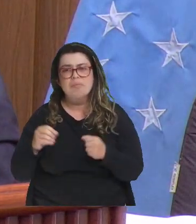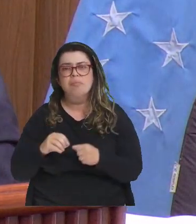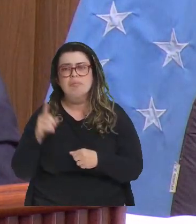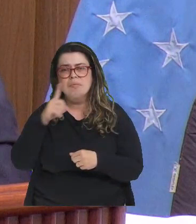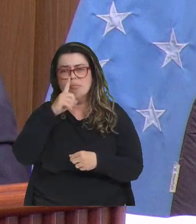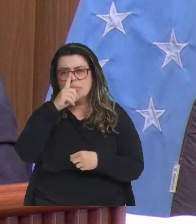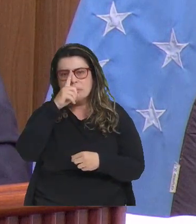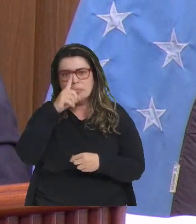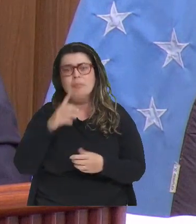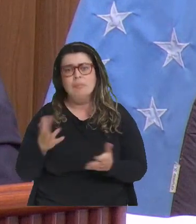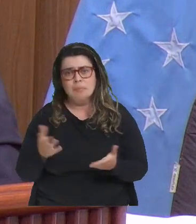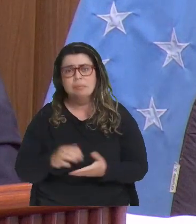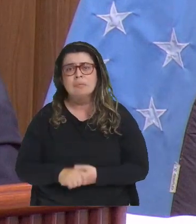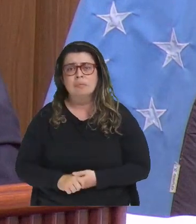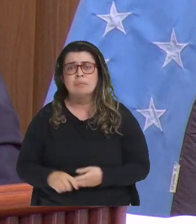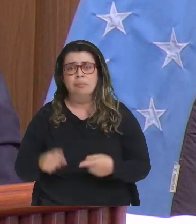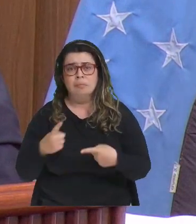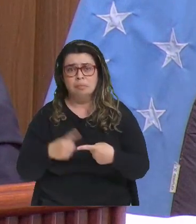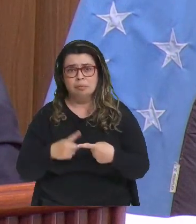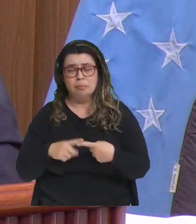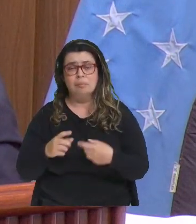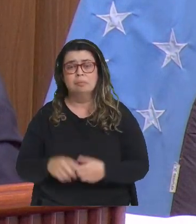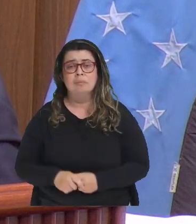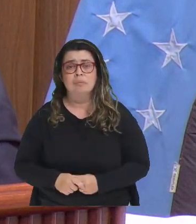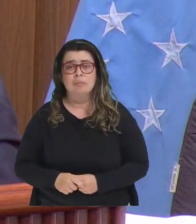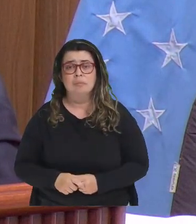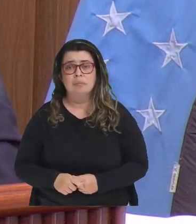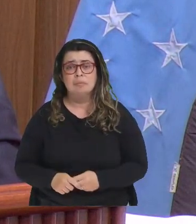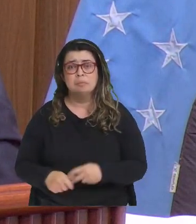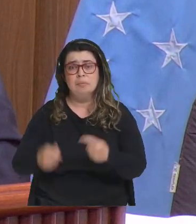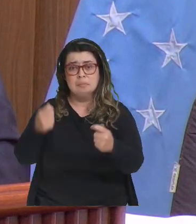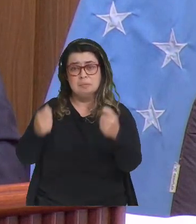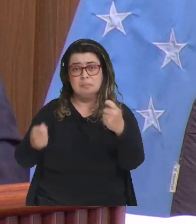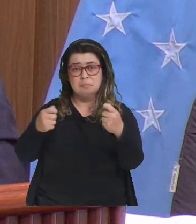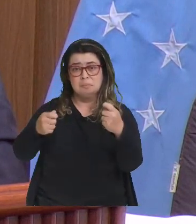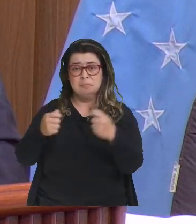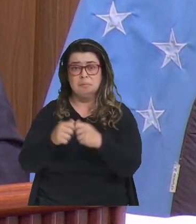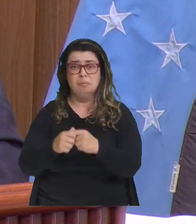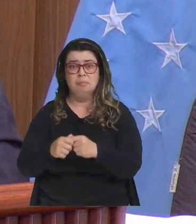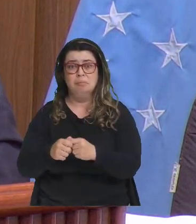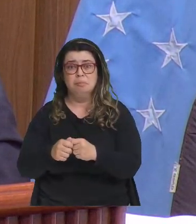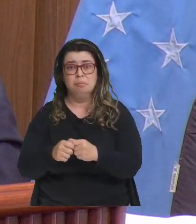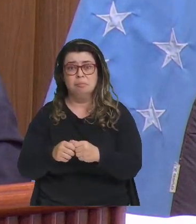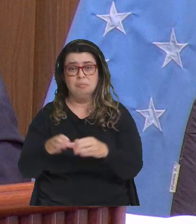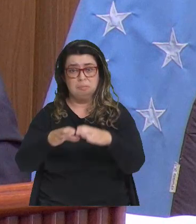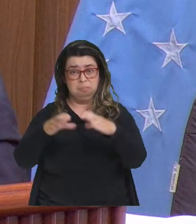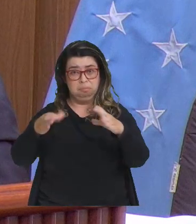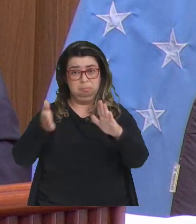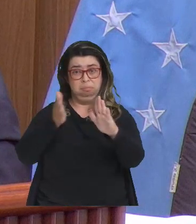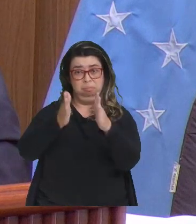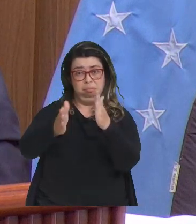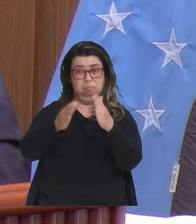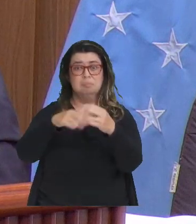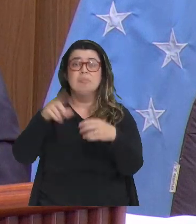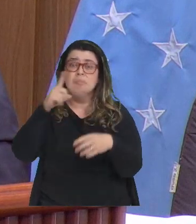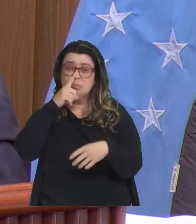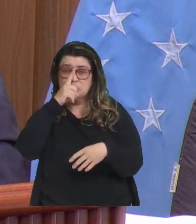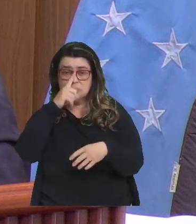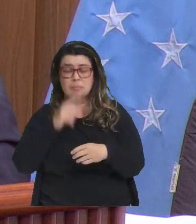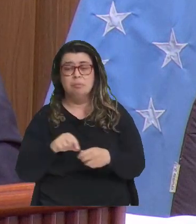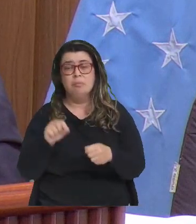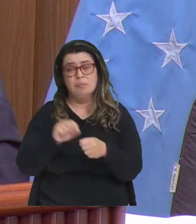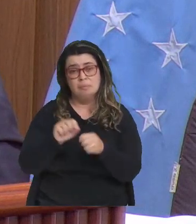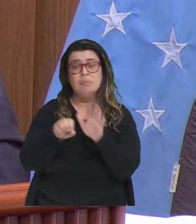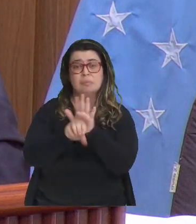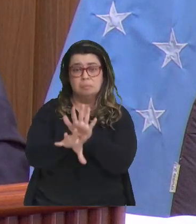causando um certo transtorno, principalmente dos veículos de grande porte. Então, essa solicitação, fiz essa indicação para o